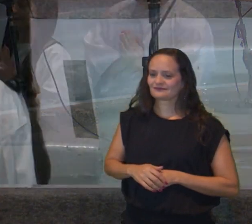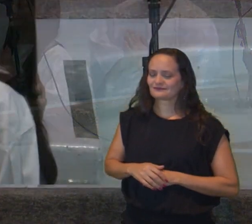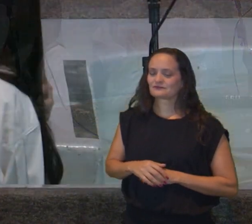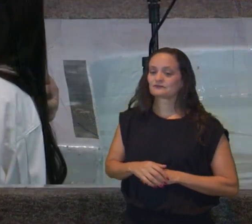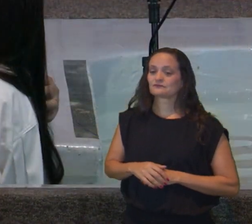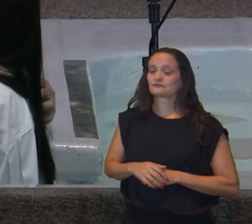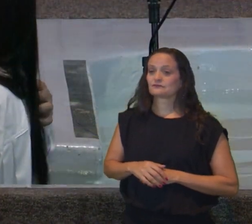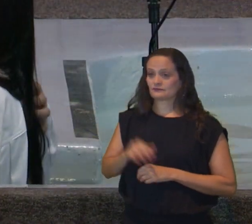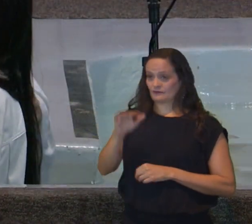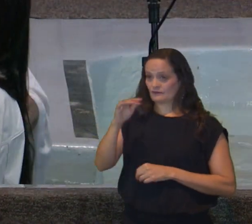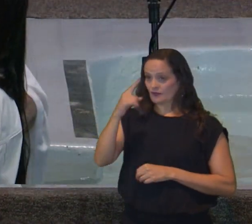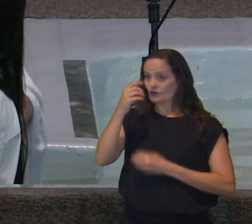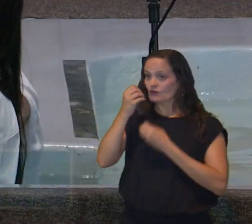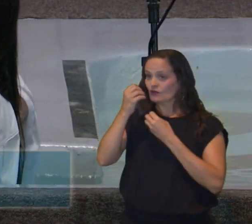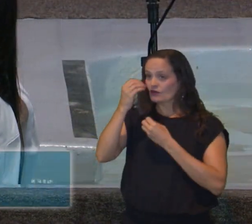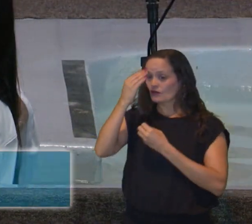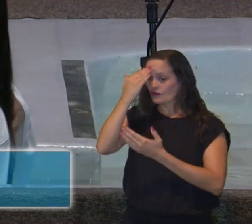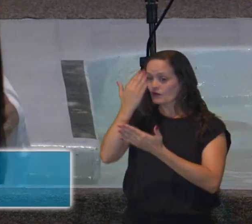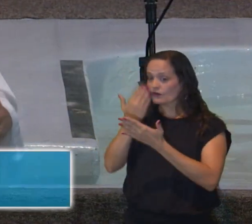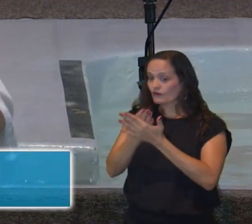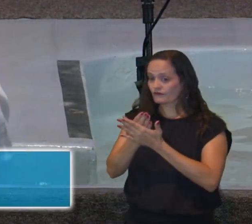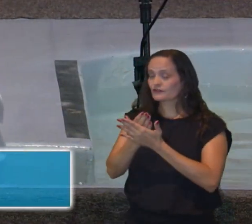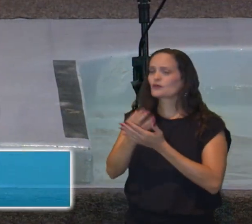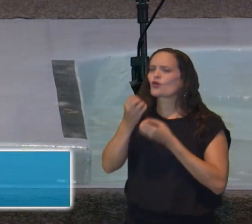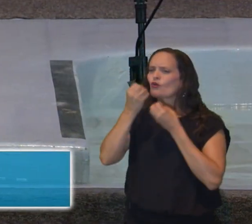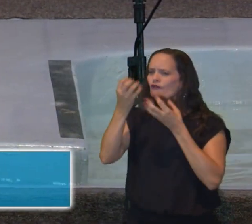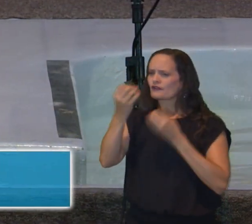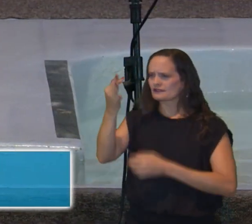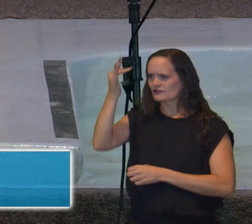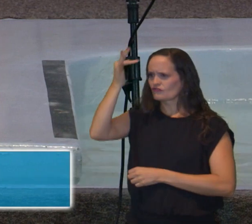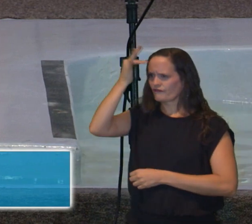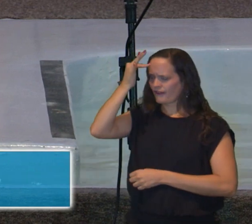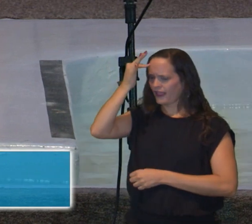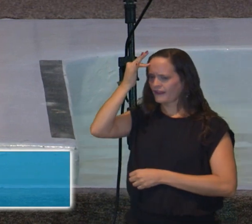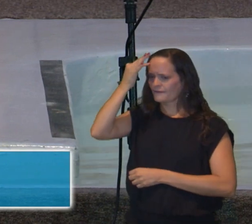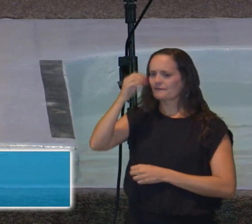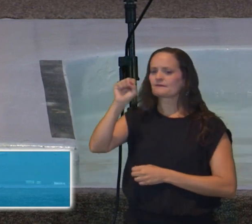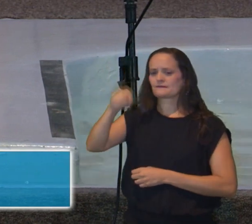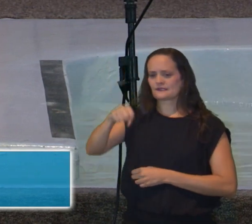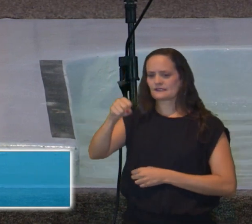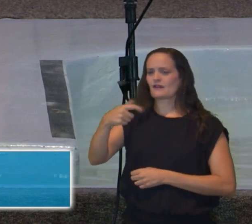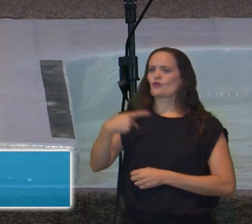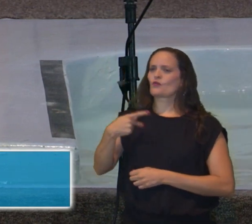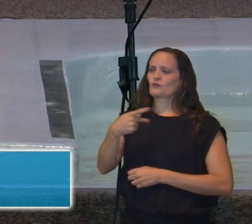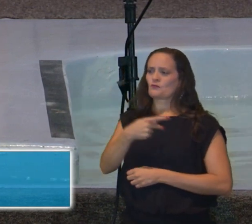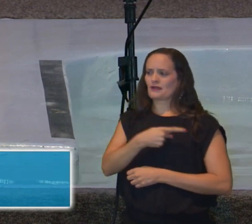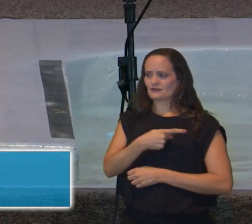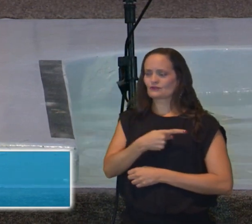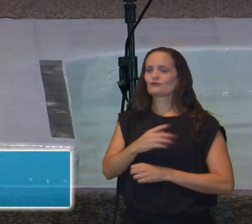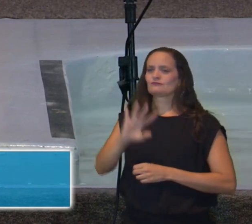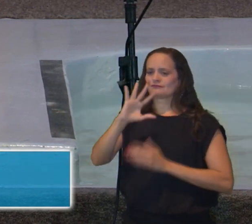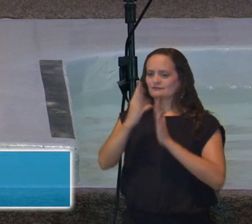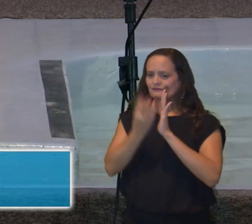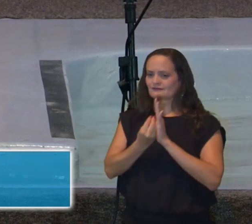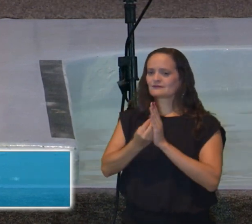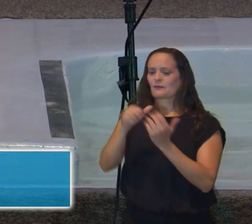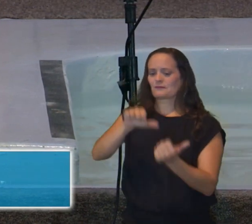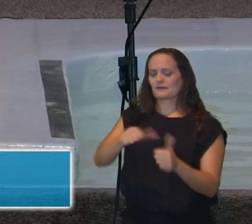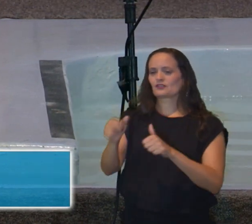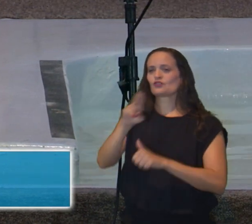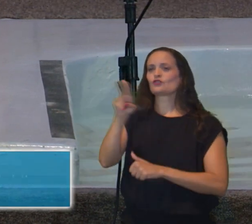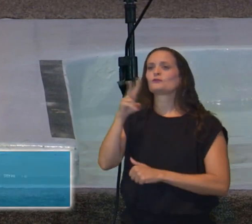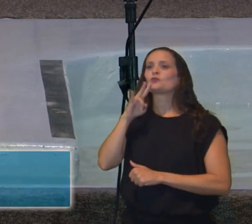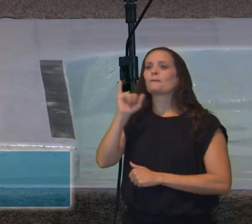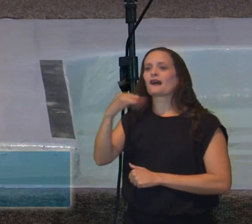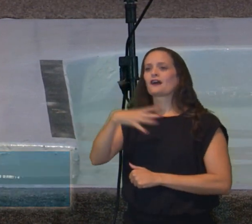Você, Fernanda, confirma a sua pública profissão de fé? Sim. Como ministro do Evangelho, eu a batizo em nome do Pai,